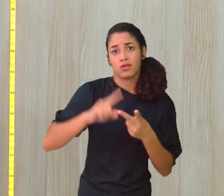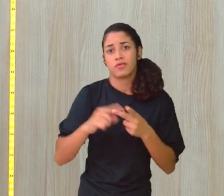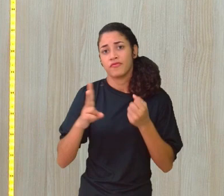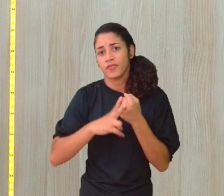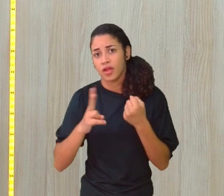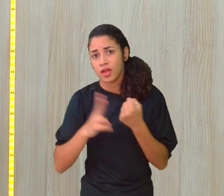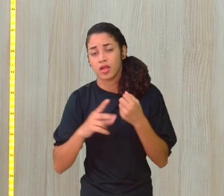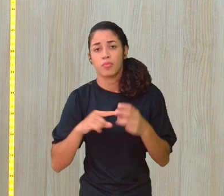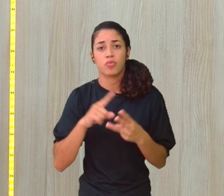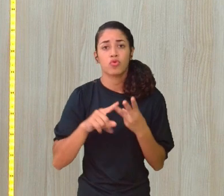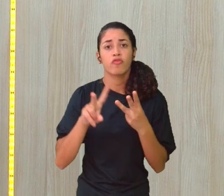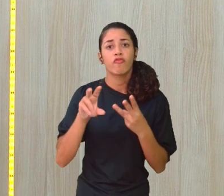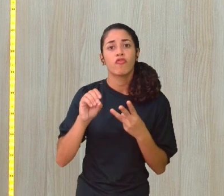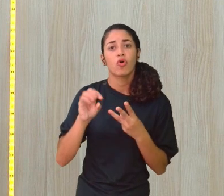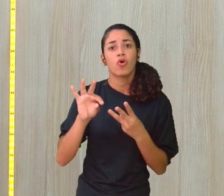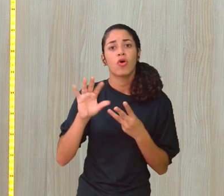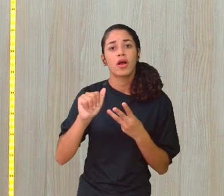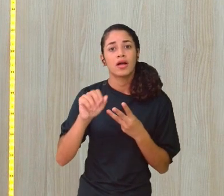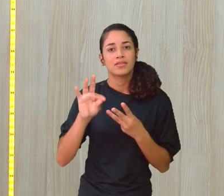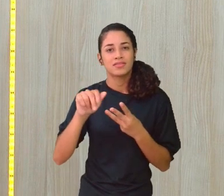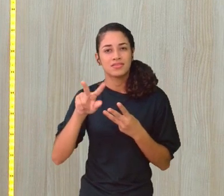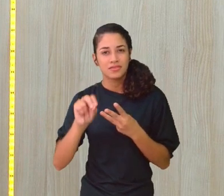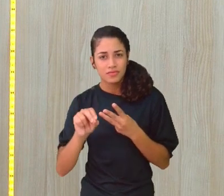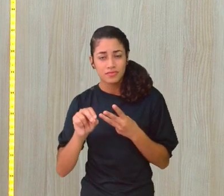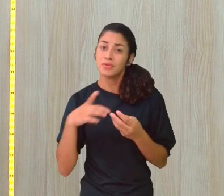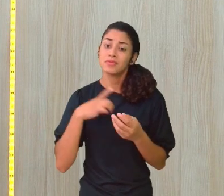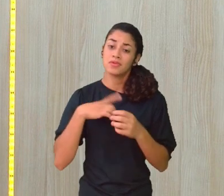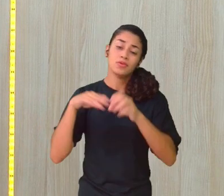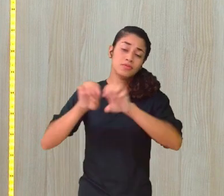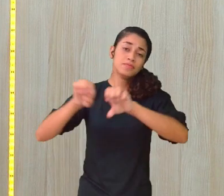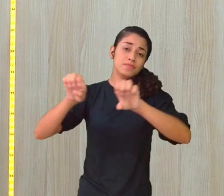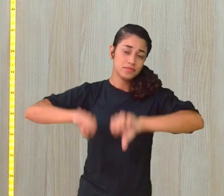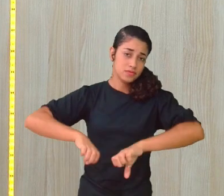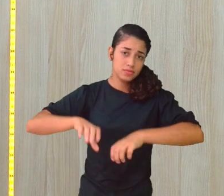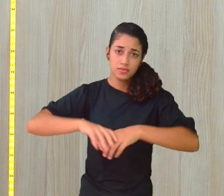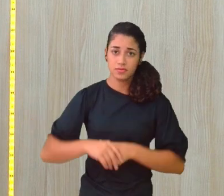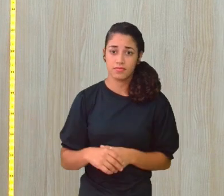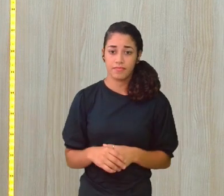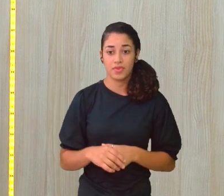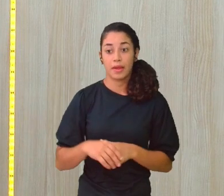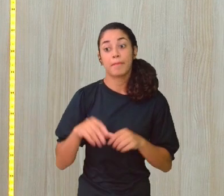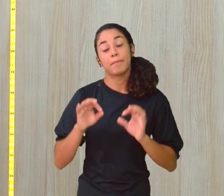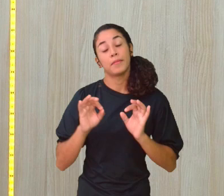o vocativo. Então, assim, tem uma estrutura. Verdade. Mesmo que haja essa variabilidade